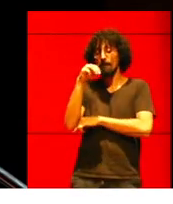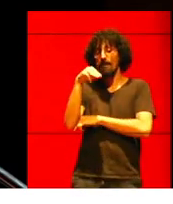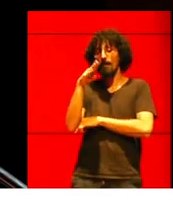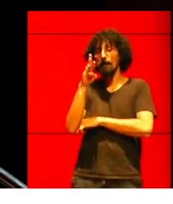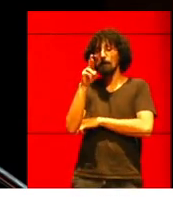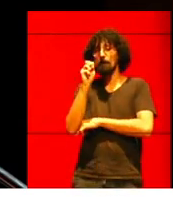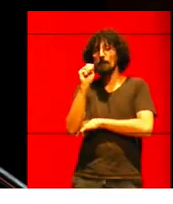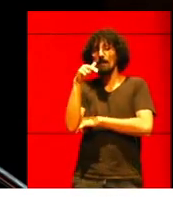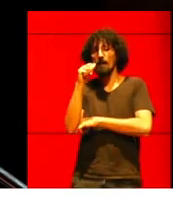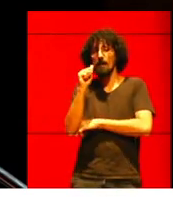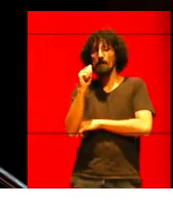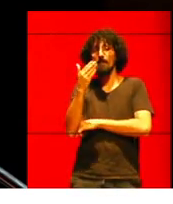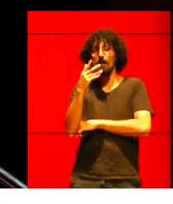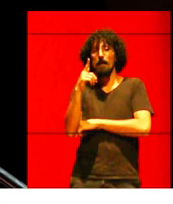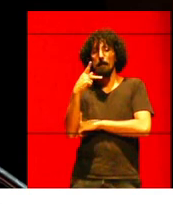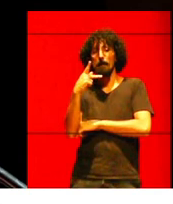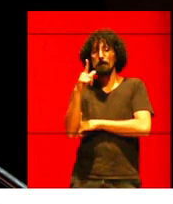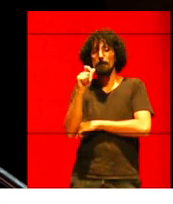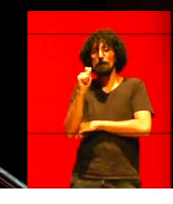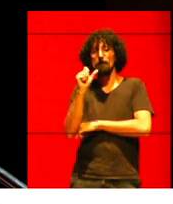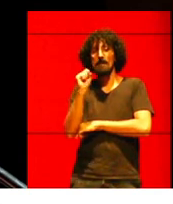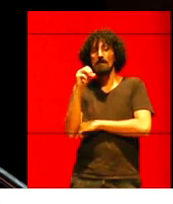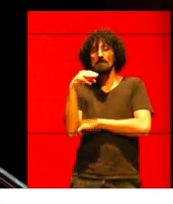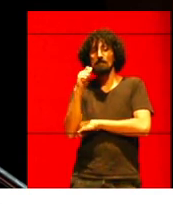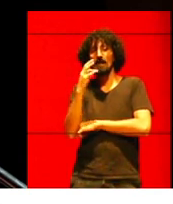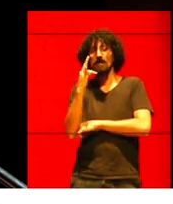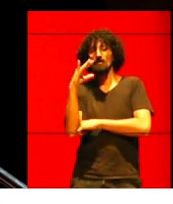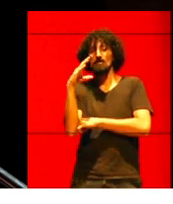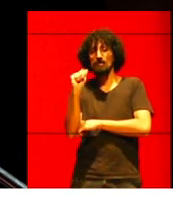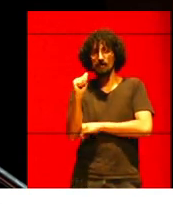minha membrana plasmática, na membrana plasmática das células?